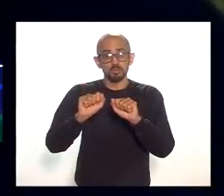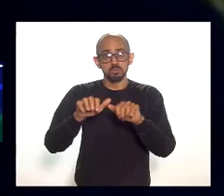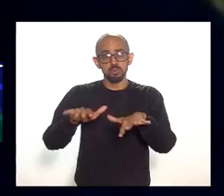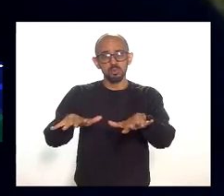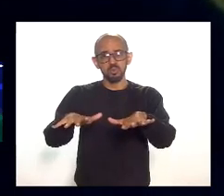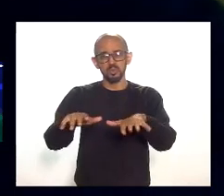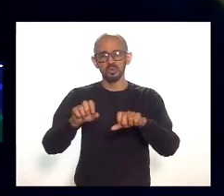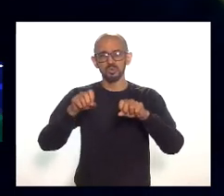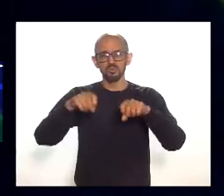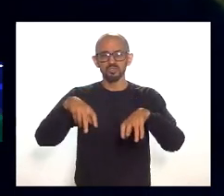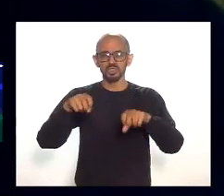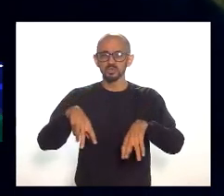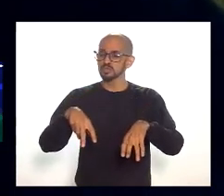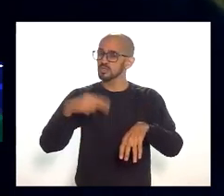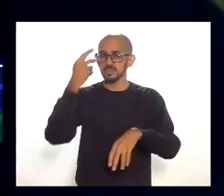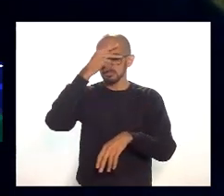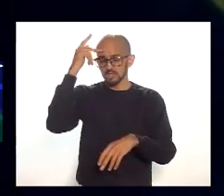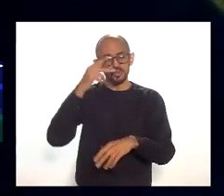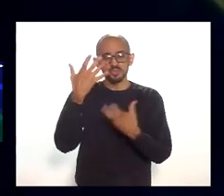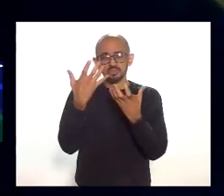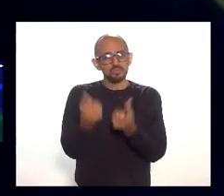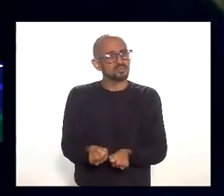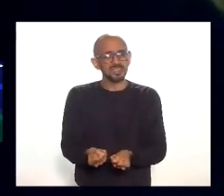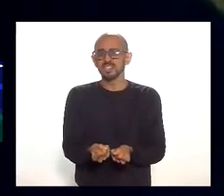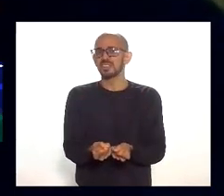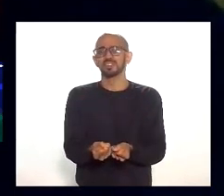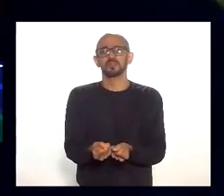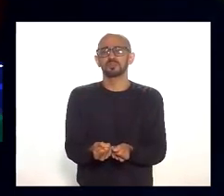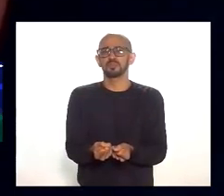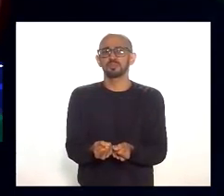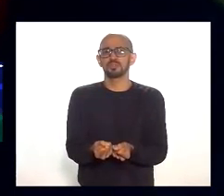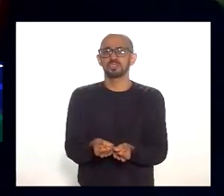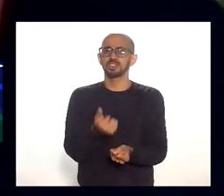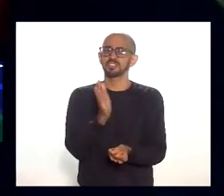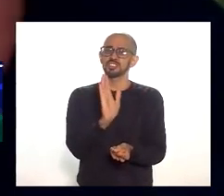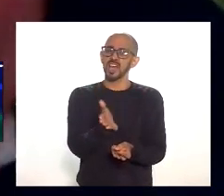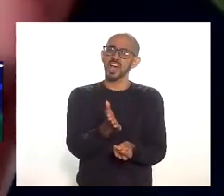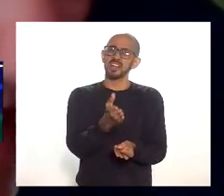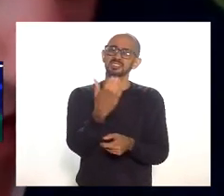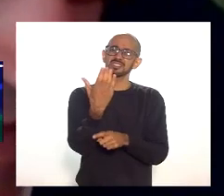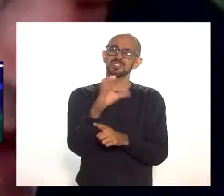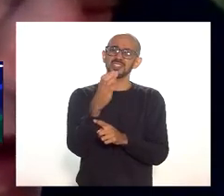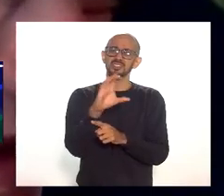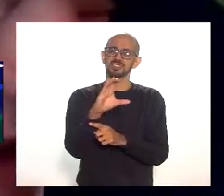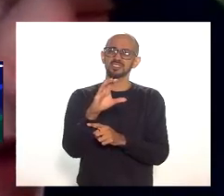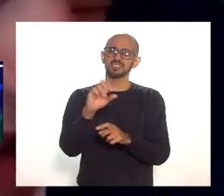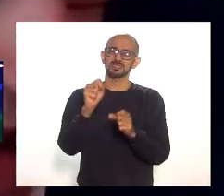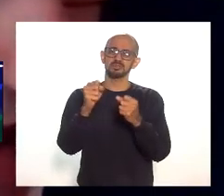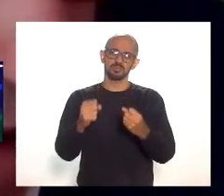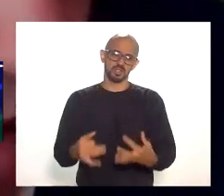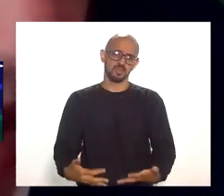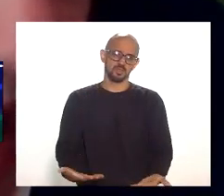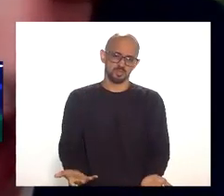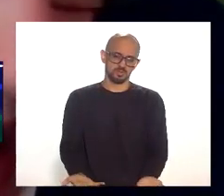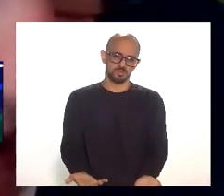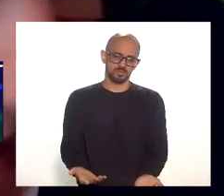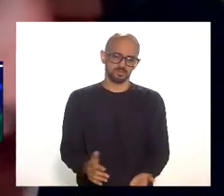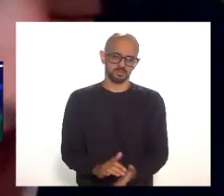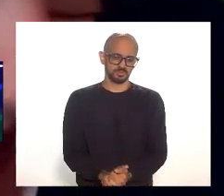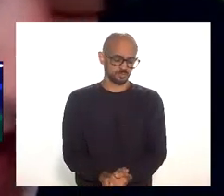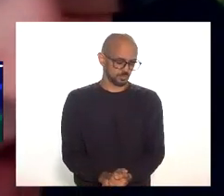Né? E as pessoas continuam negando, né, algo que já está estabelecido pela própria ciência. Então, eu